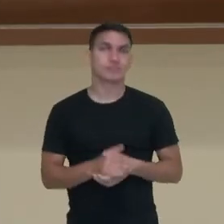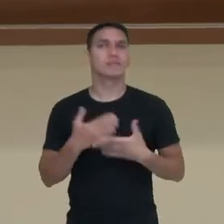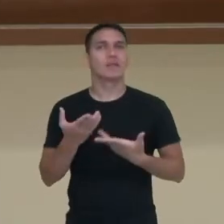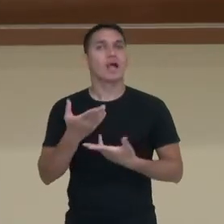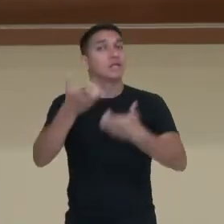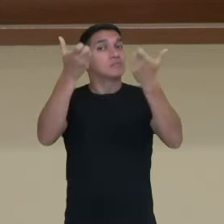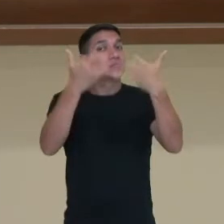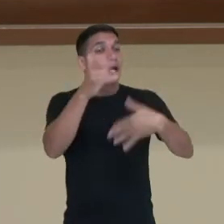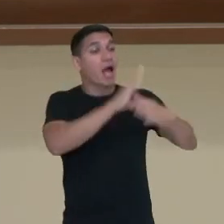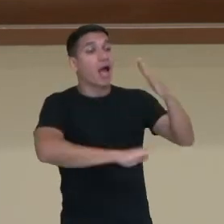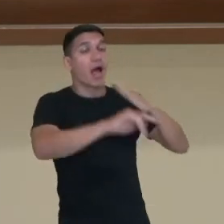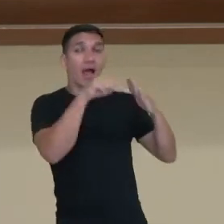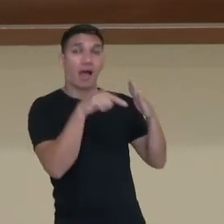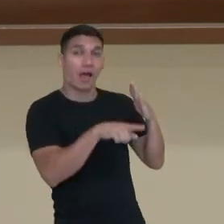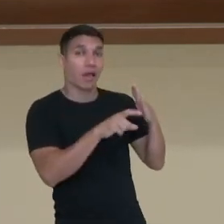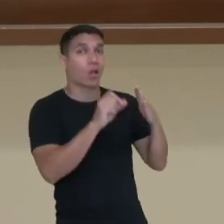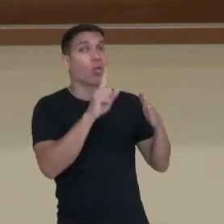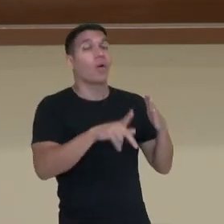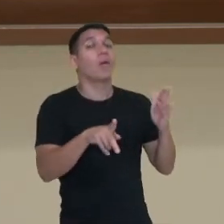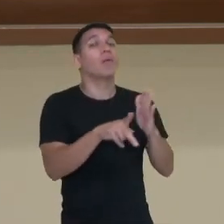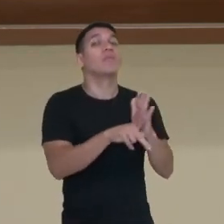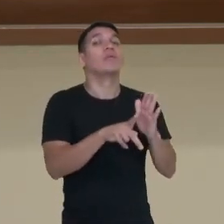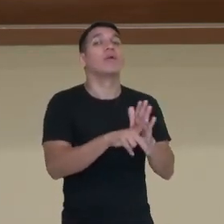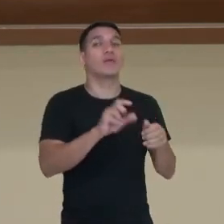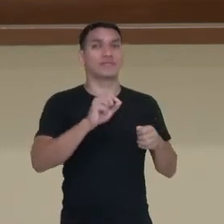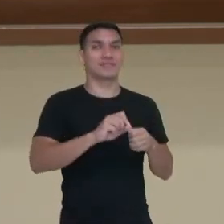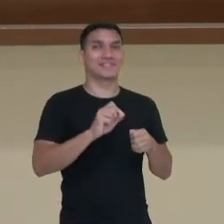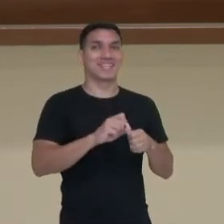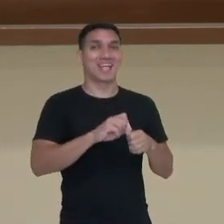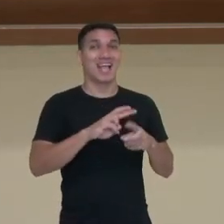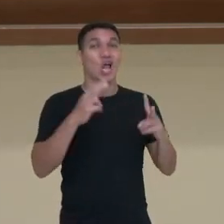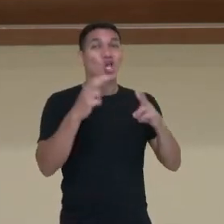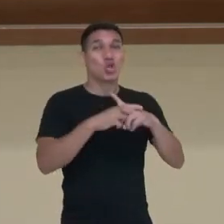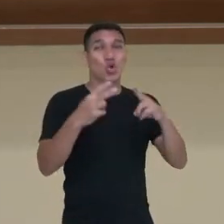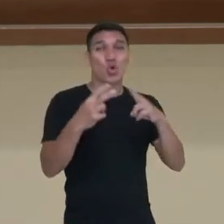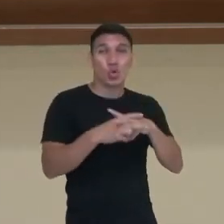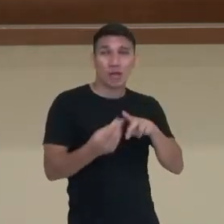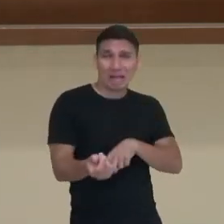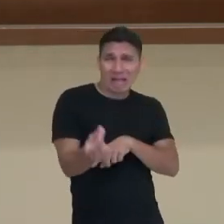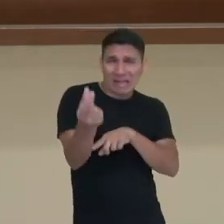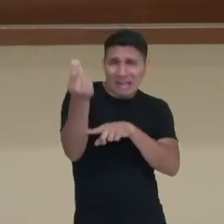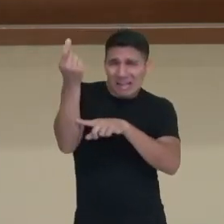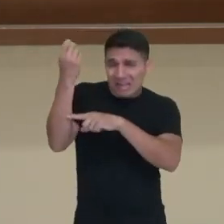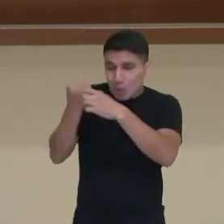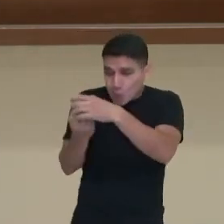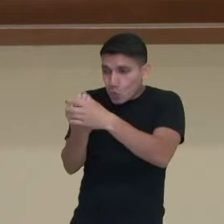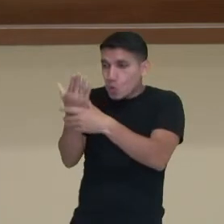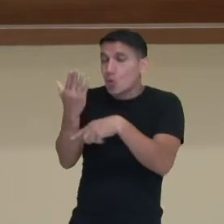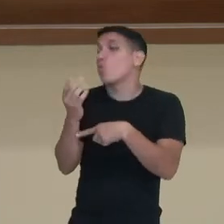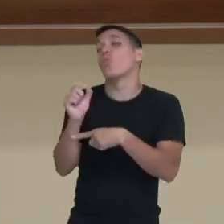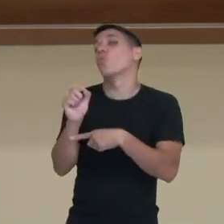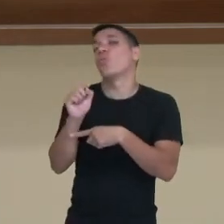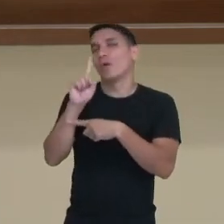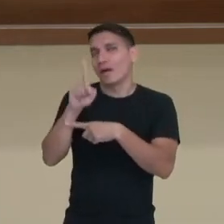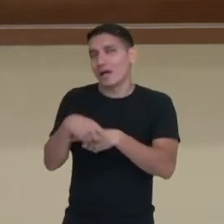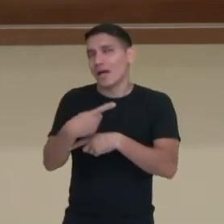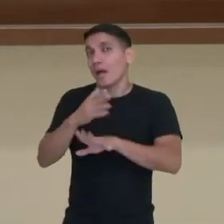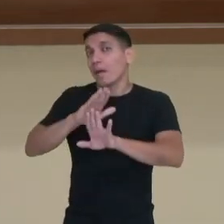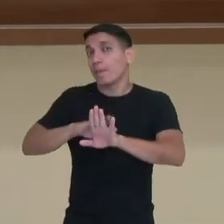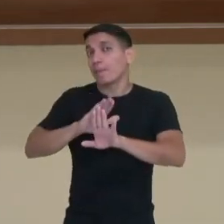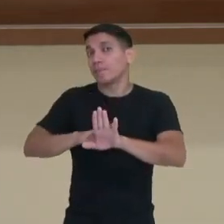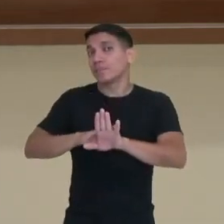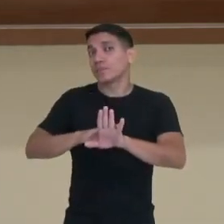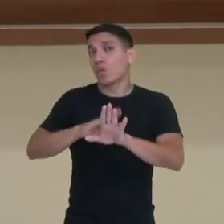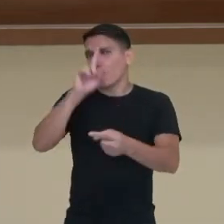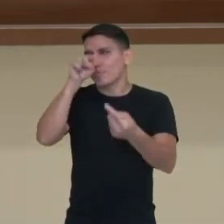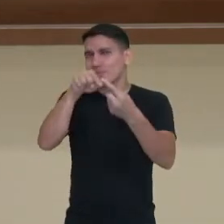arte marcial é aquela técnica de luta que lá na sua origem, ela tinha a ideia principal